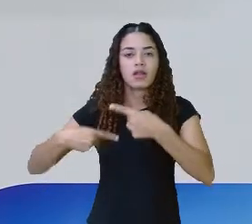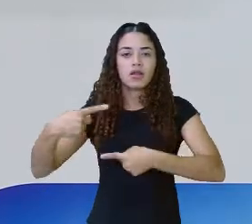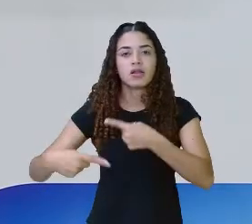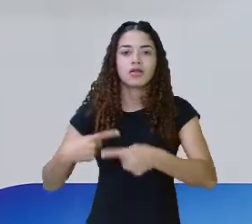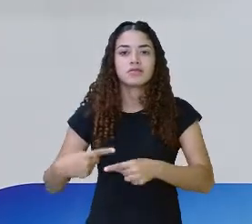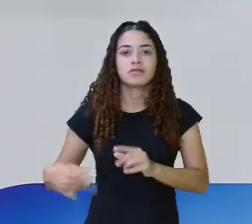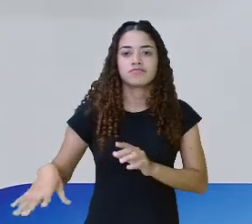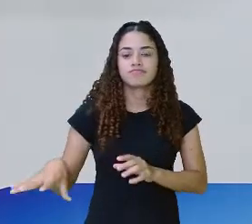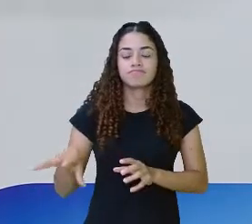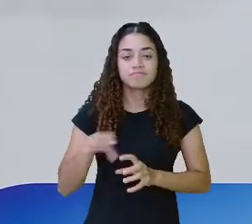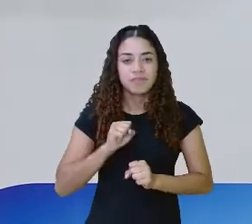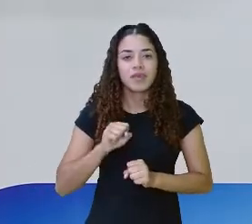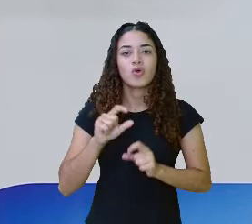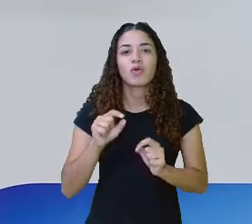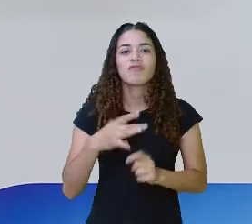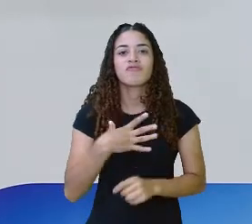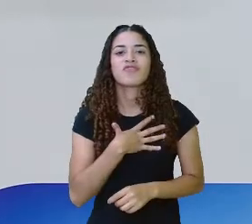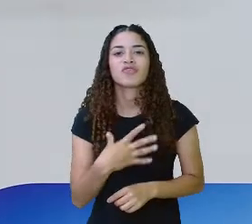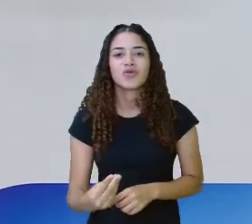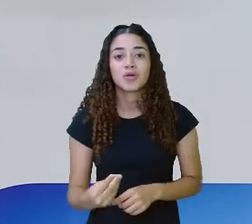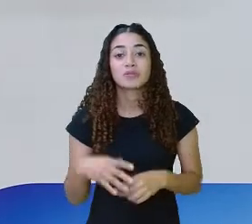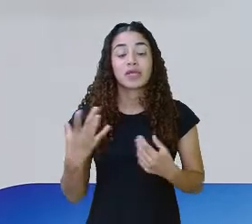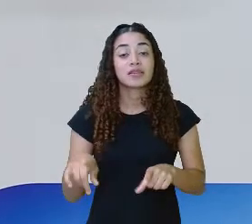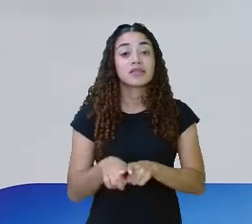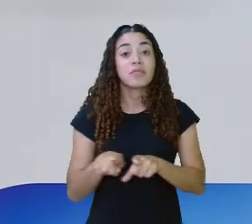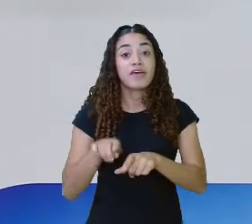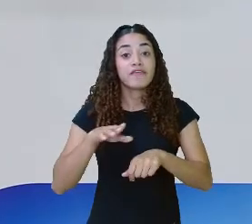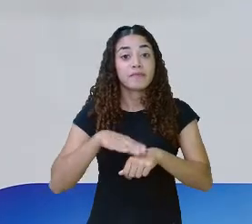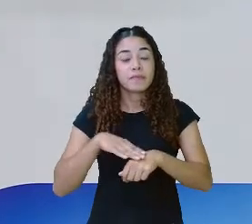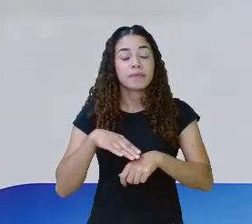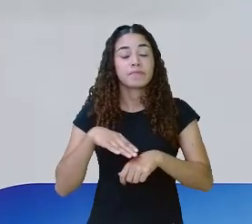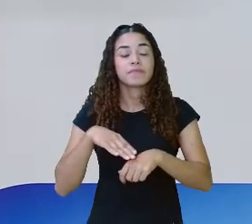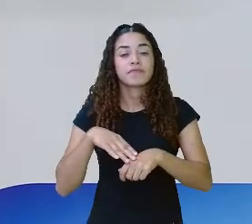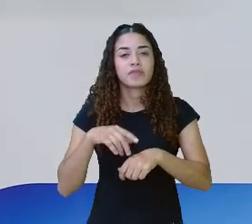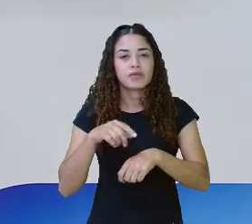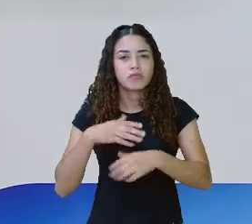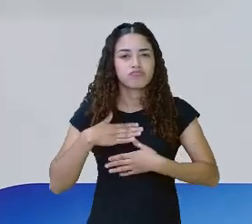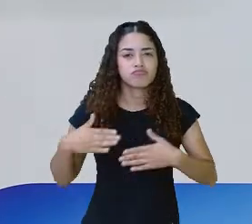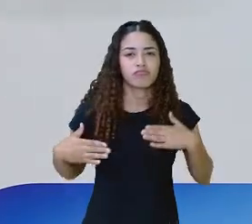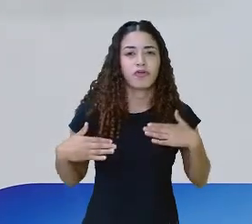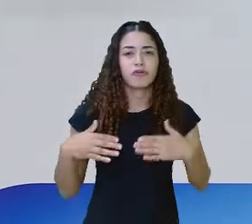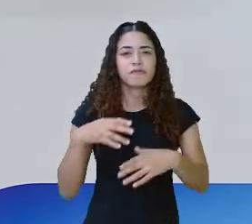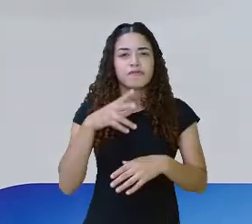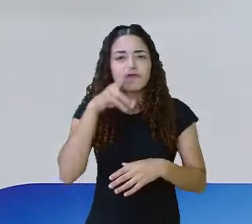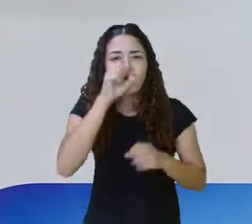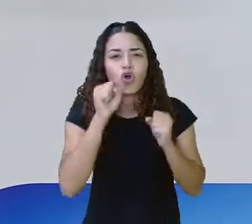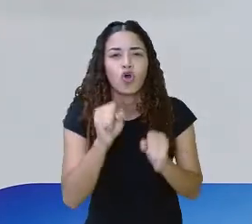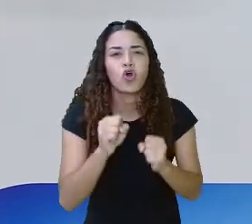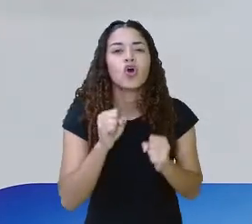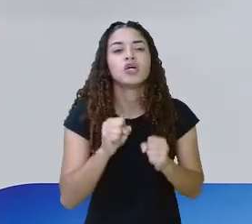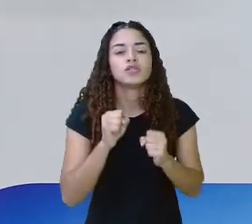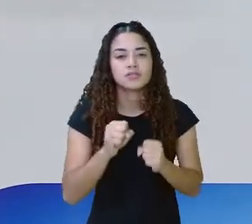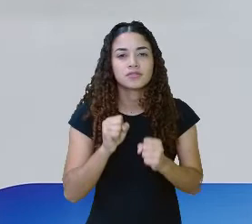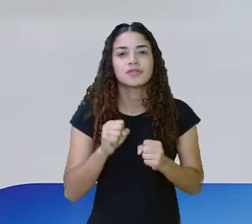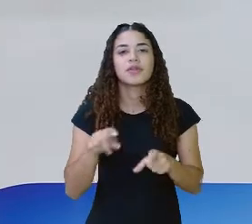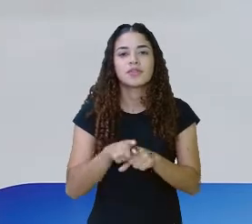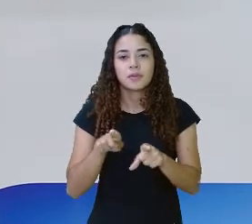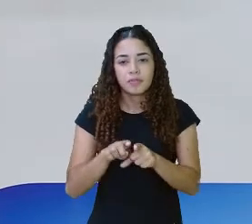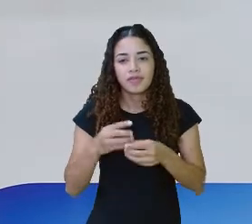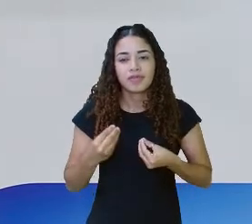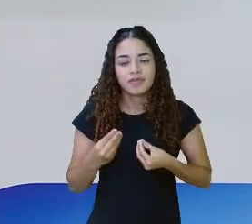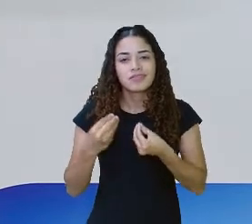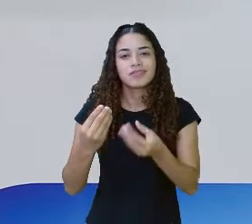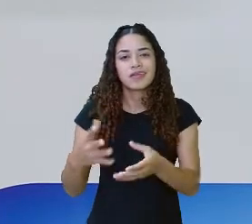atrofiadas e das partes fortes e desenvolvidas também, né? No caso, a gente sabe que a girafa usa muito o pescoço. Então, o